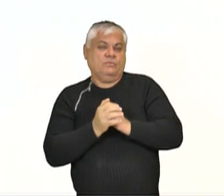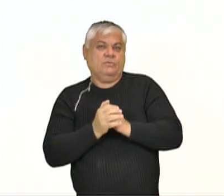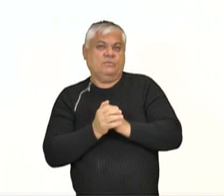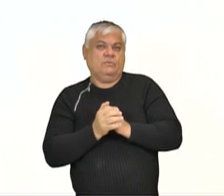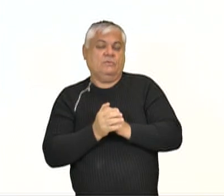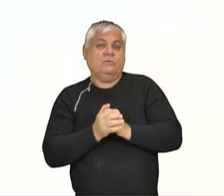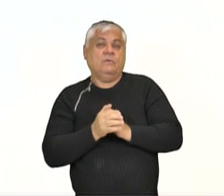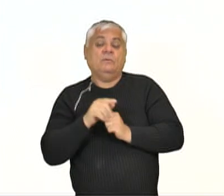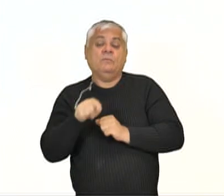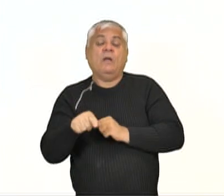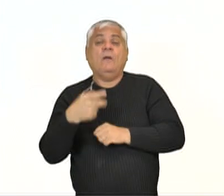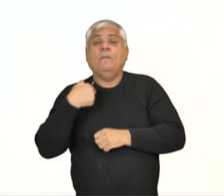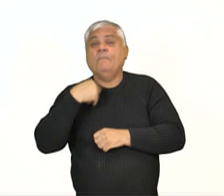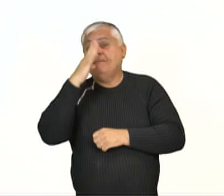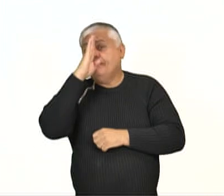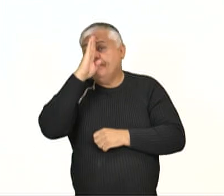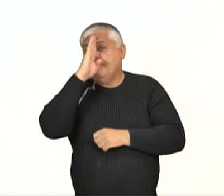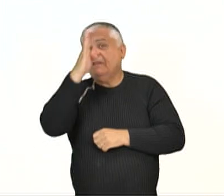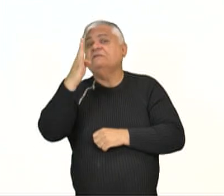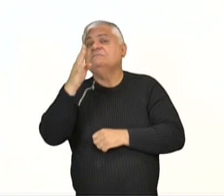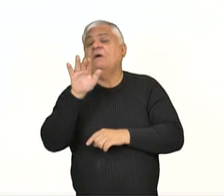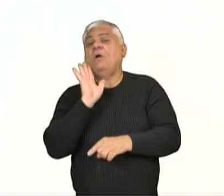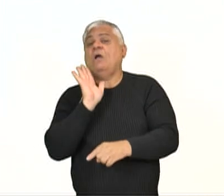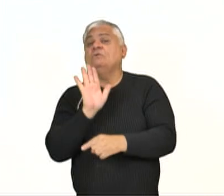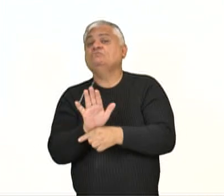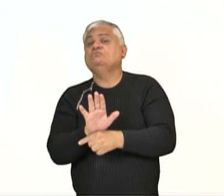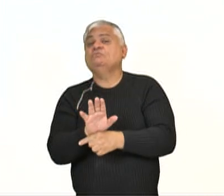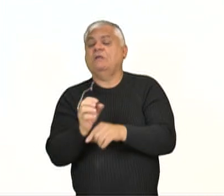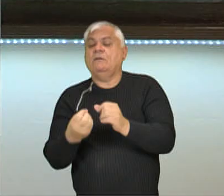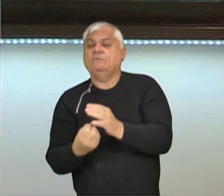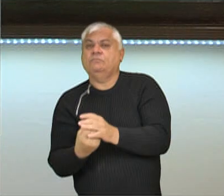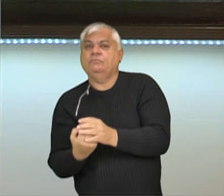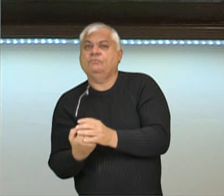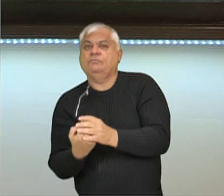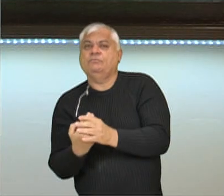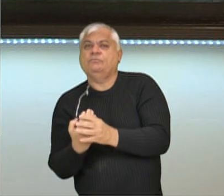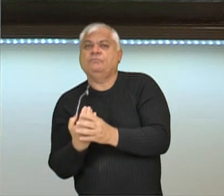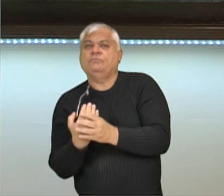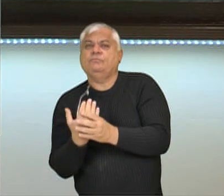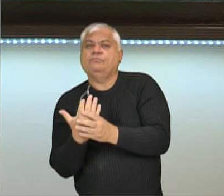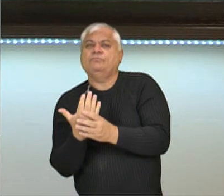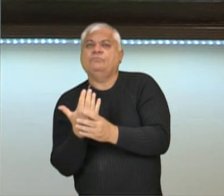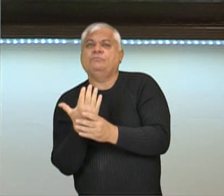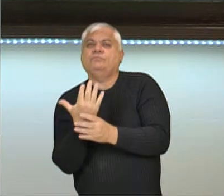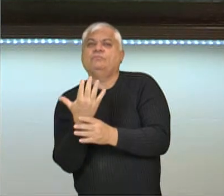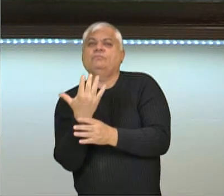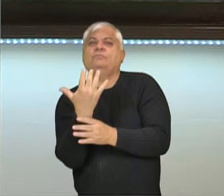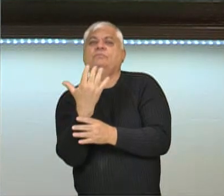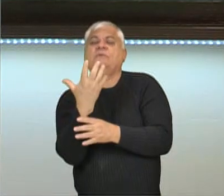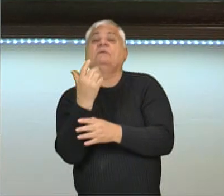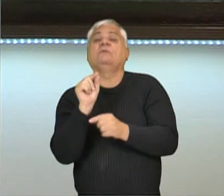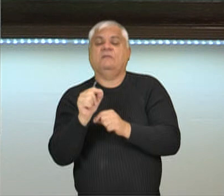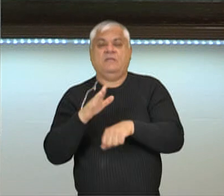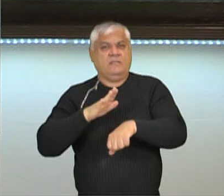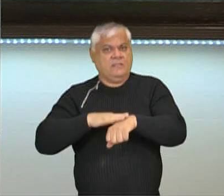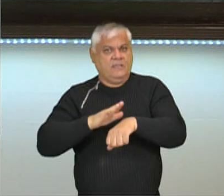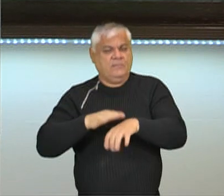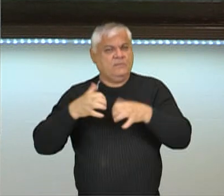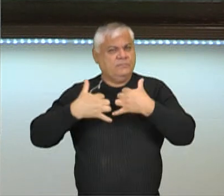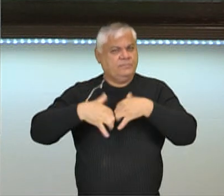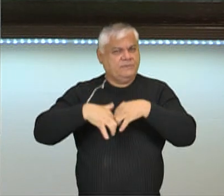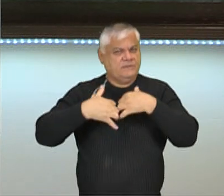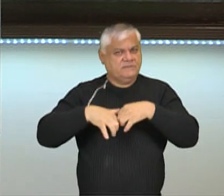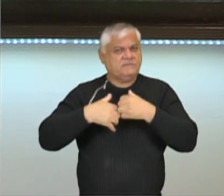principais fatos que afetam o crescimento das sementes. Eu vou dar um tempinho para